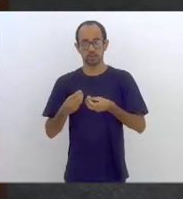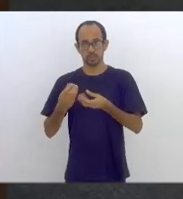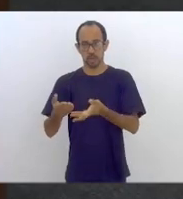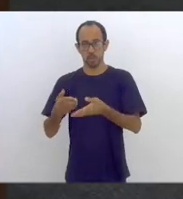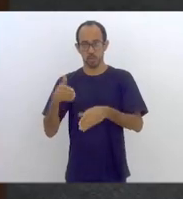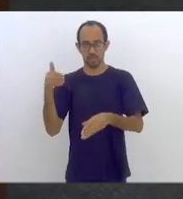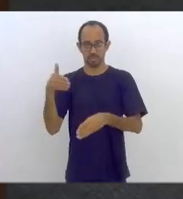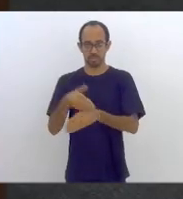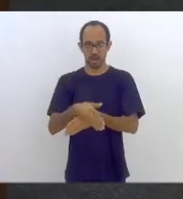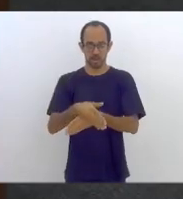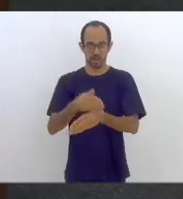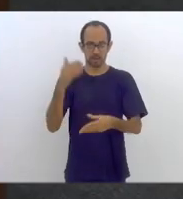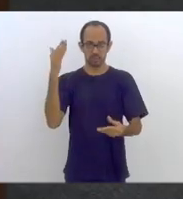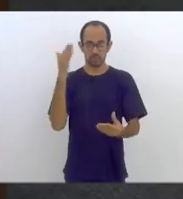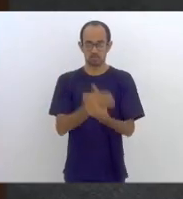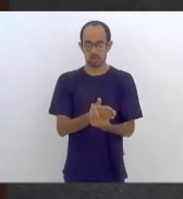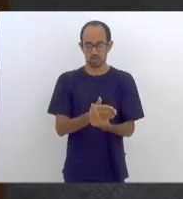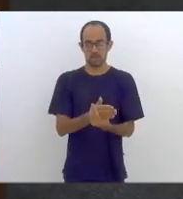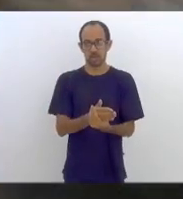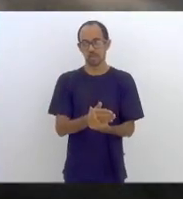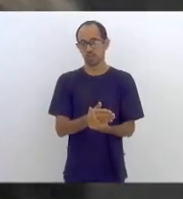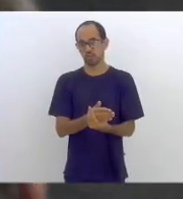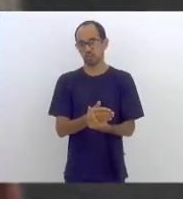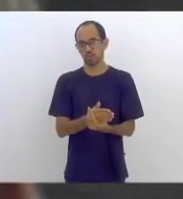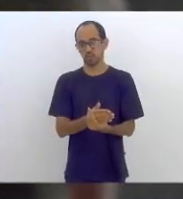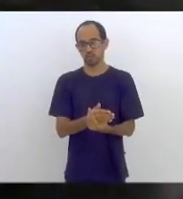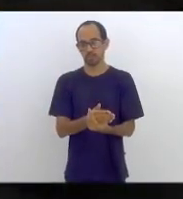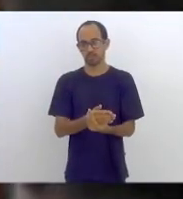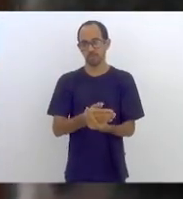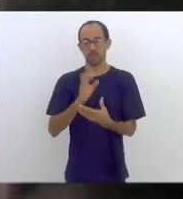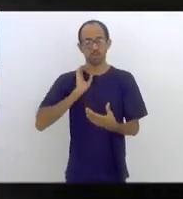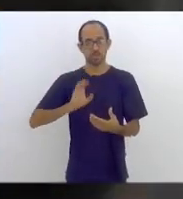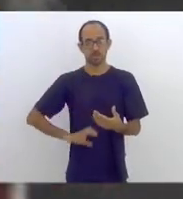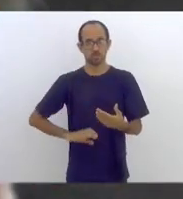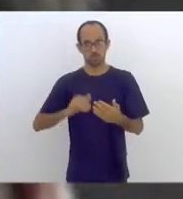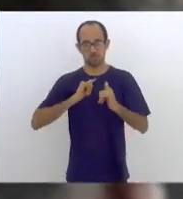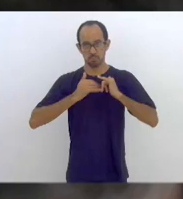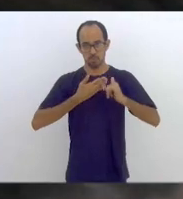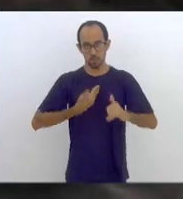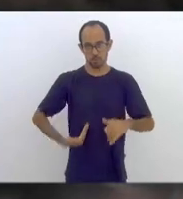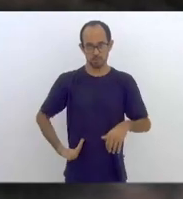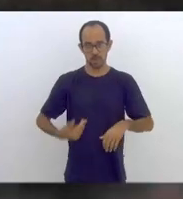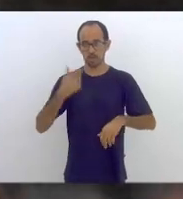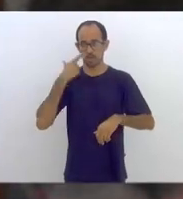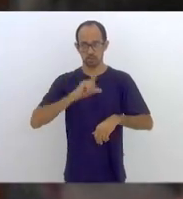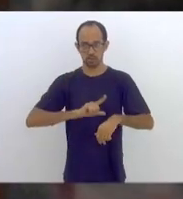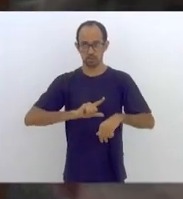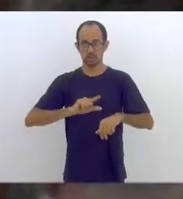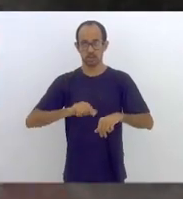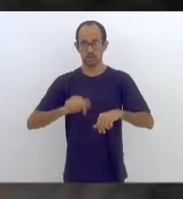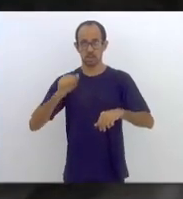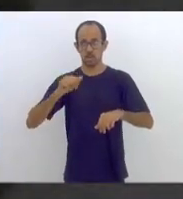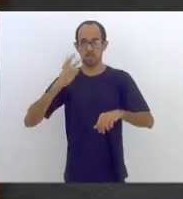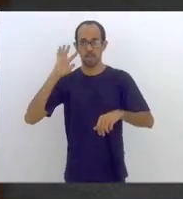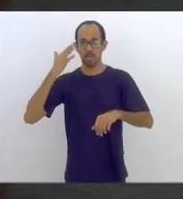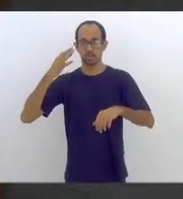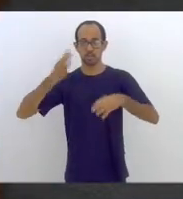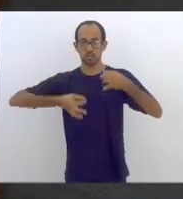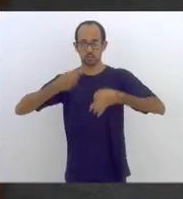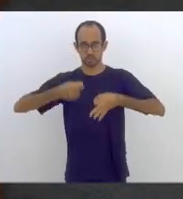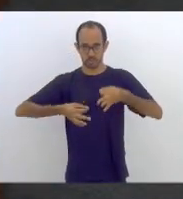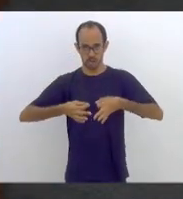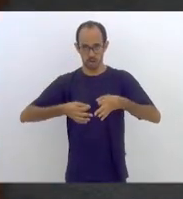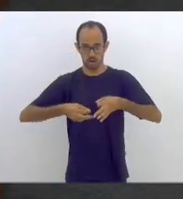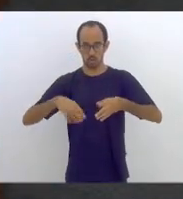entrada numa ação de programação civil pública conseguiu magninagre nessa liminar